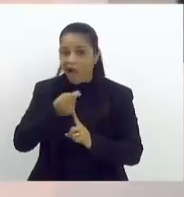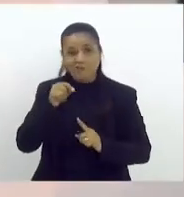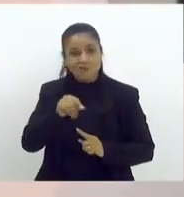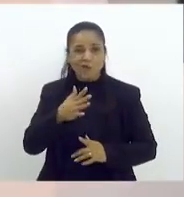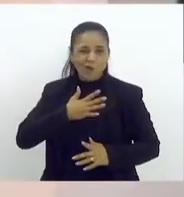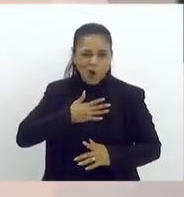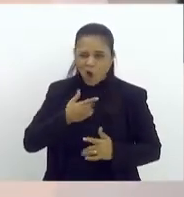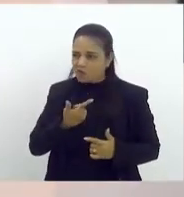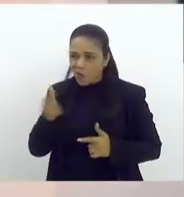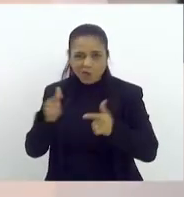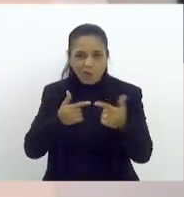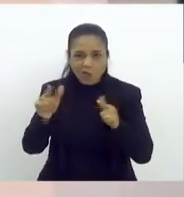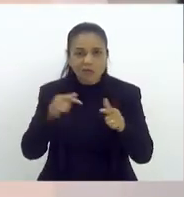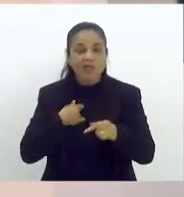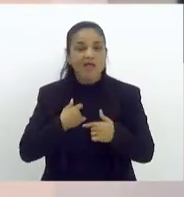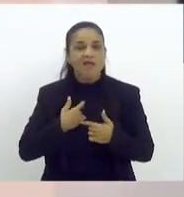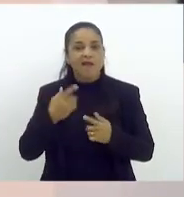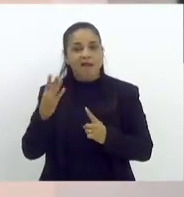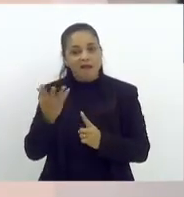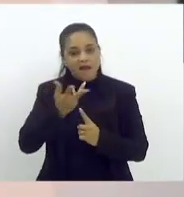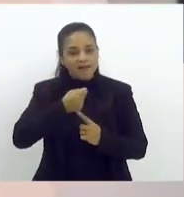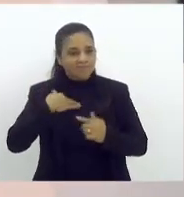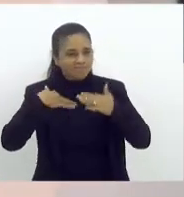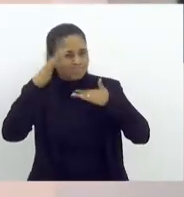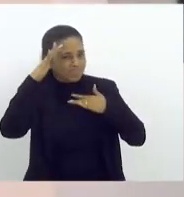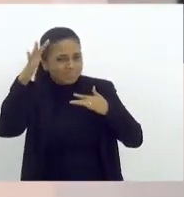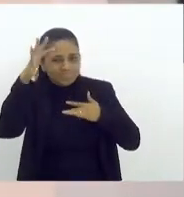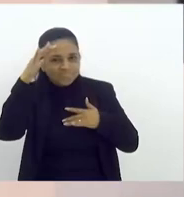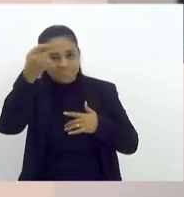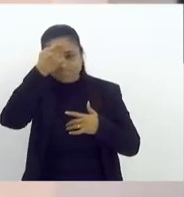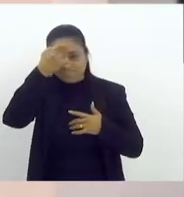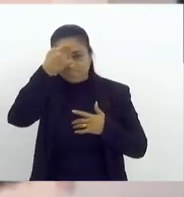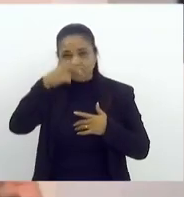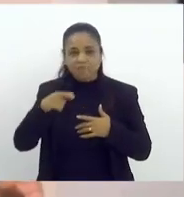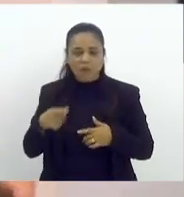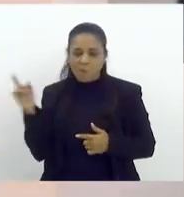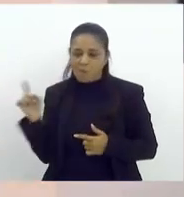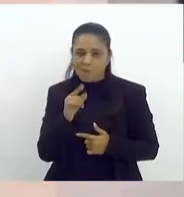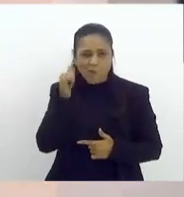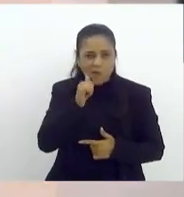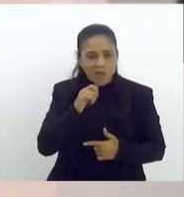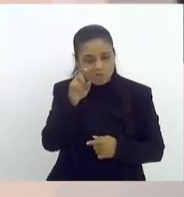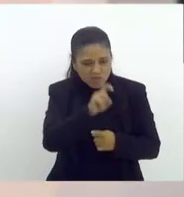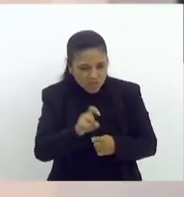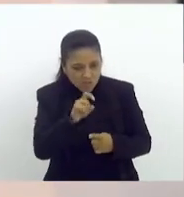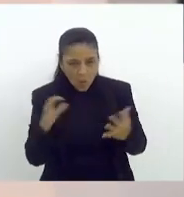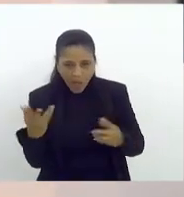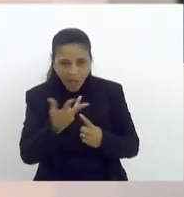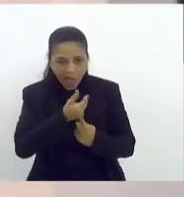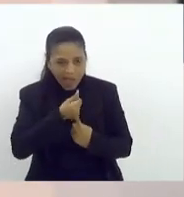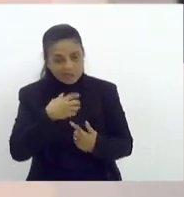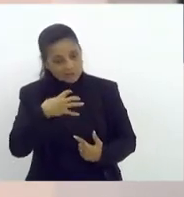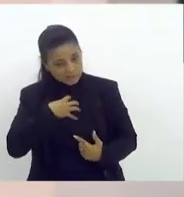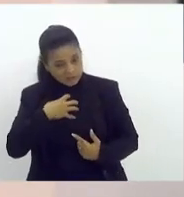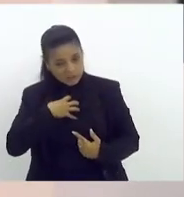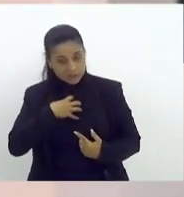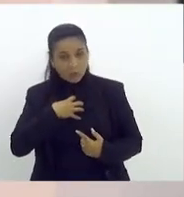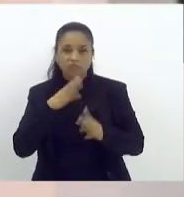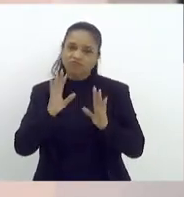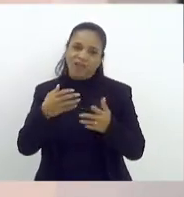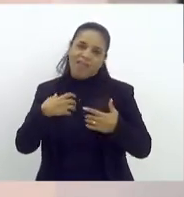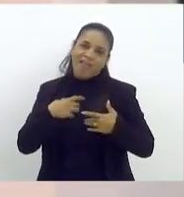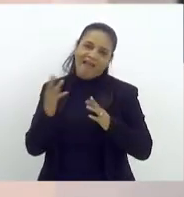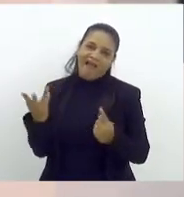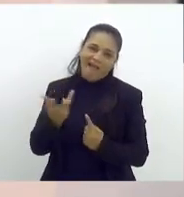eles gostam não cara arte é para te trazer reflexão chegou uma mulher ela falou pô mas pichação é arte cê tá te causando uma sensação já é arte